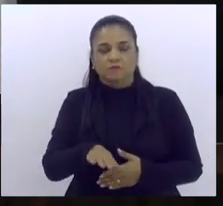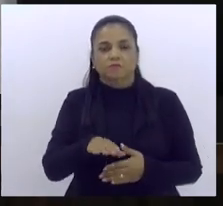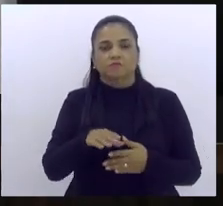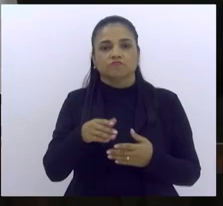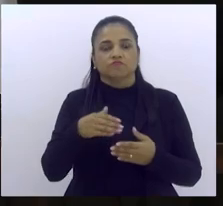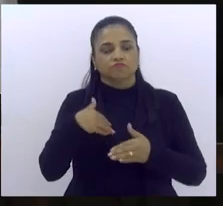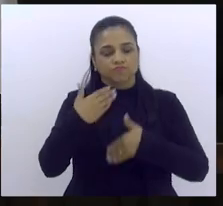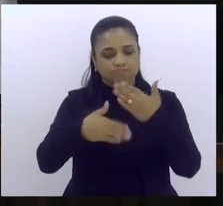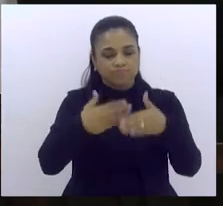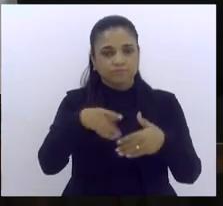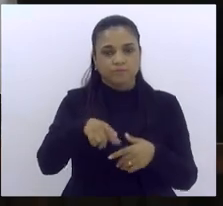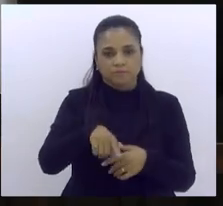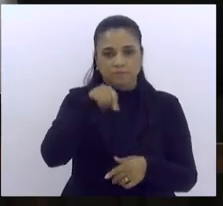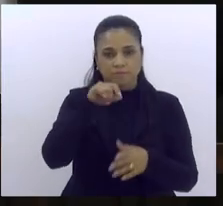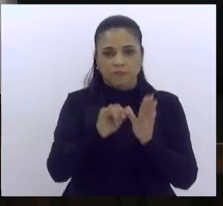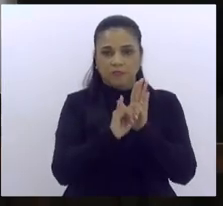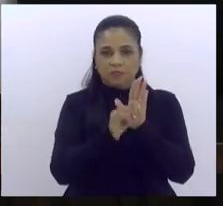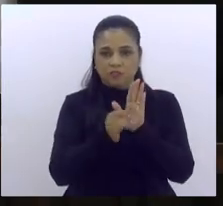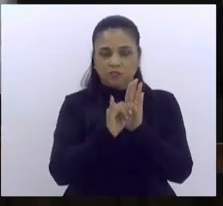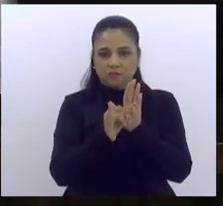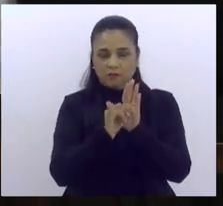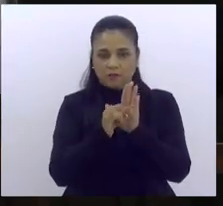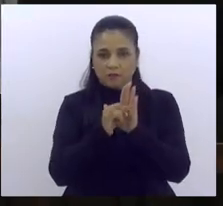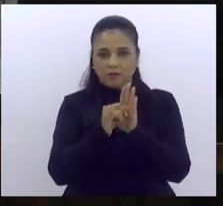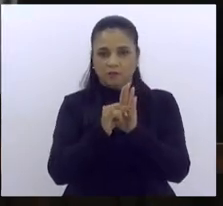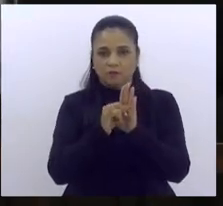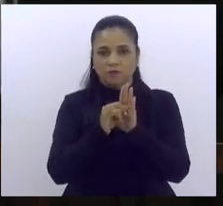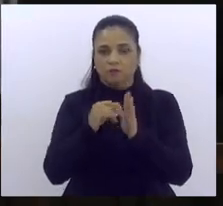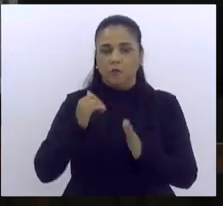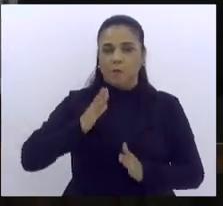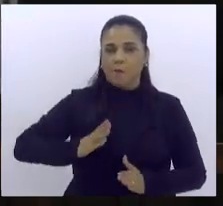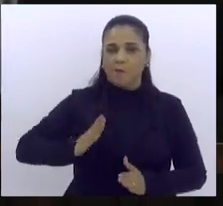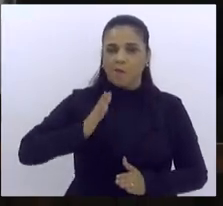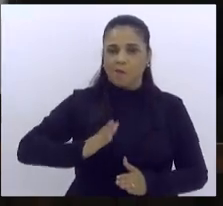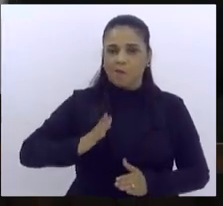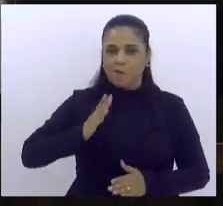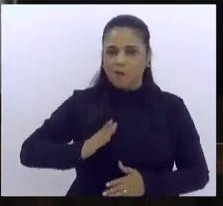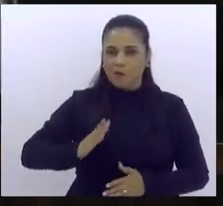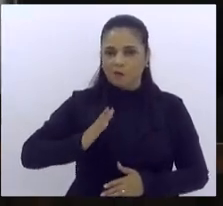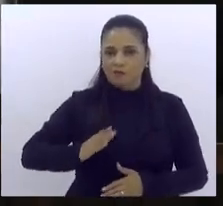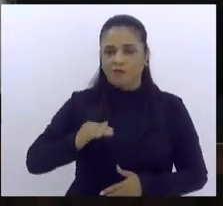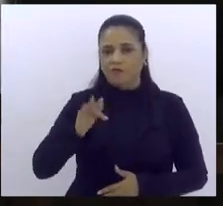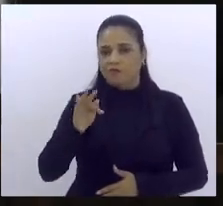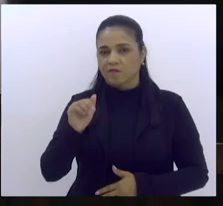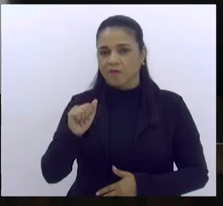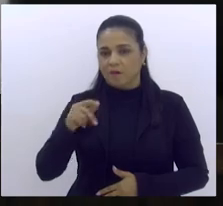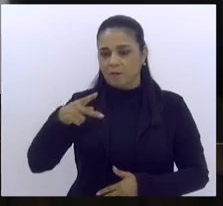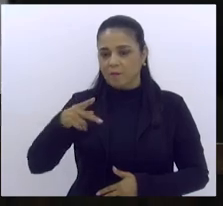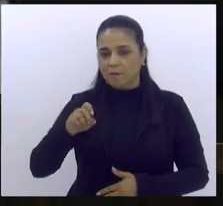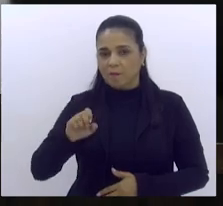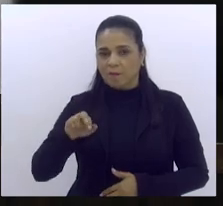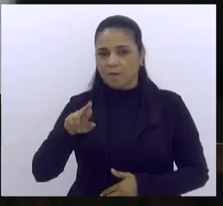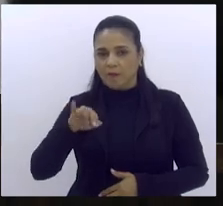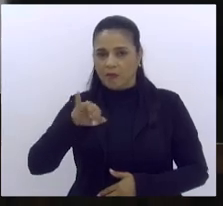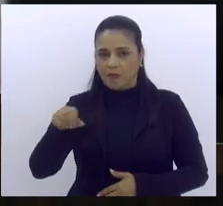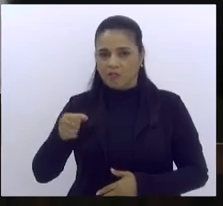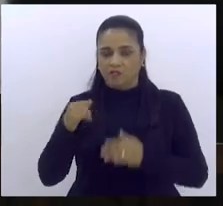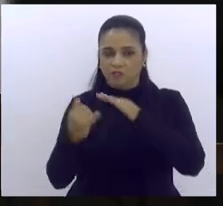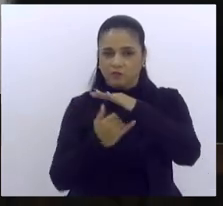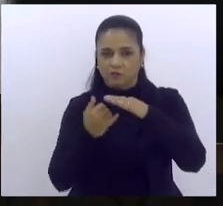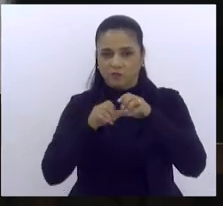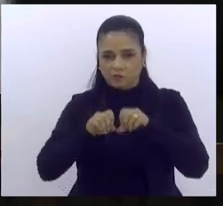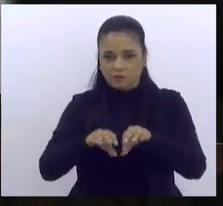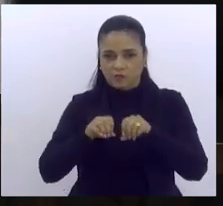processos seletivos e editais de concessão de bolsas realizados pela FAPERJ, instituições de ensino e pesquisa